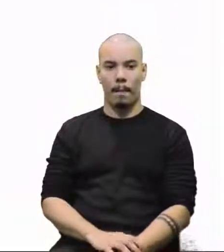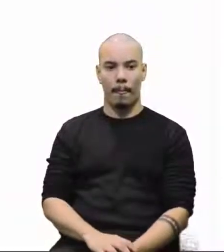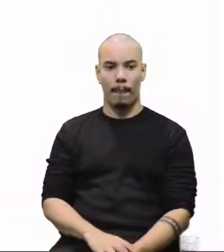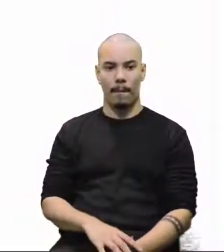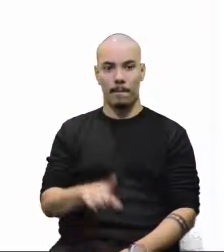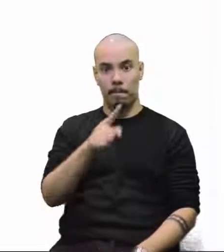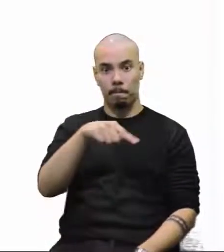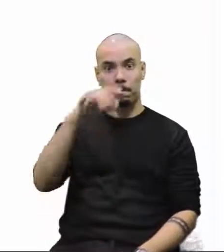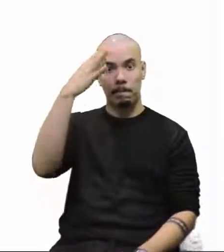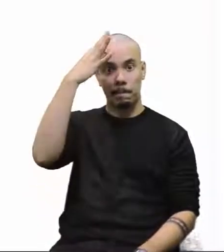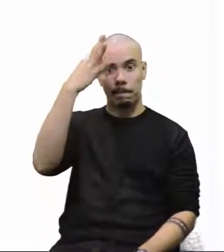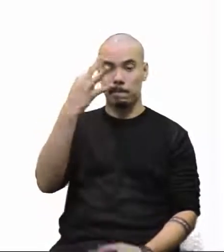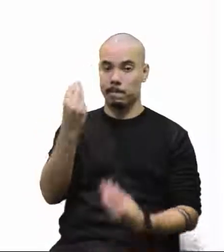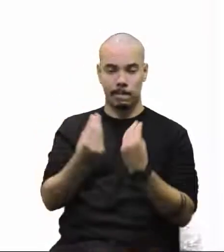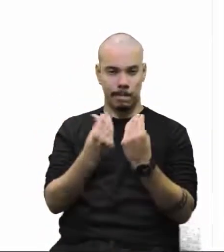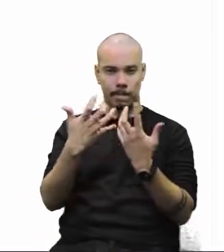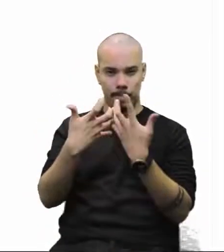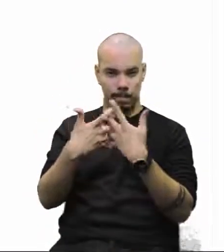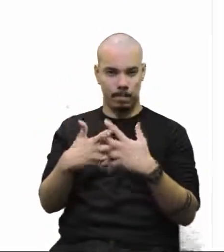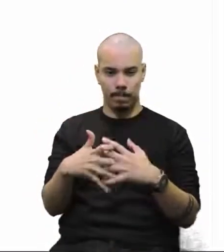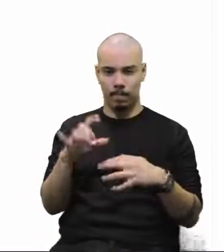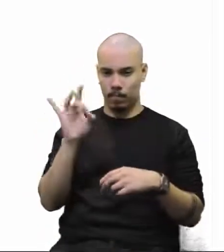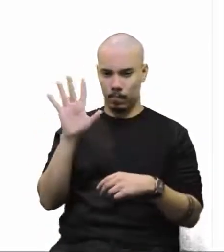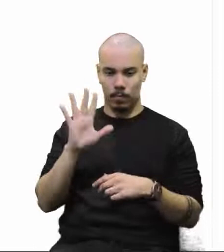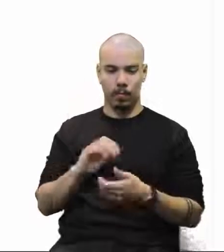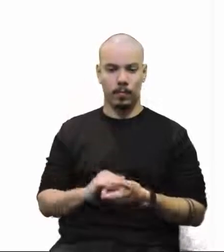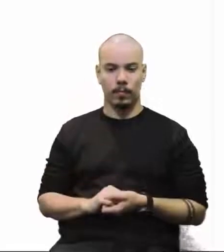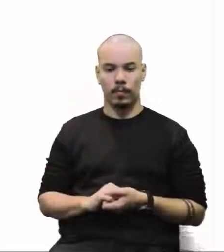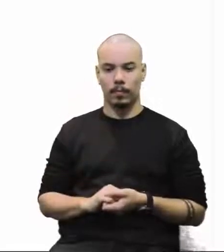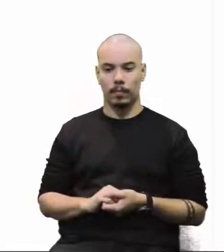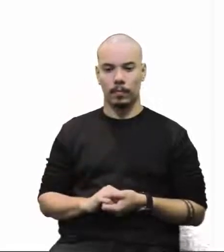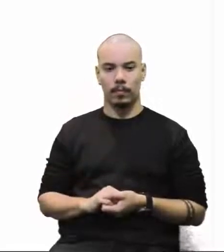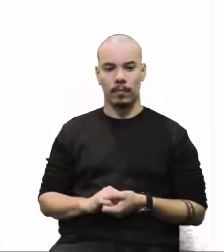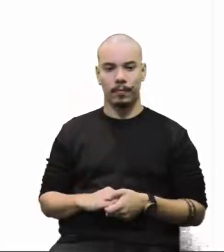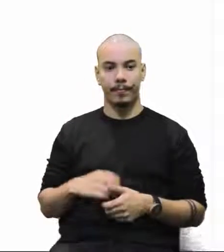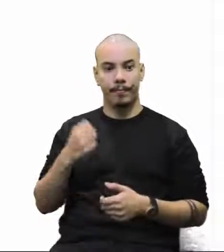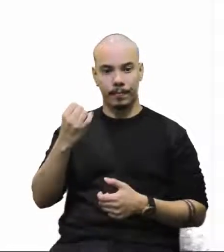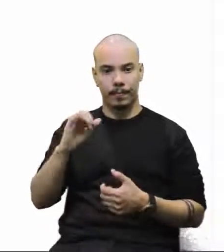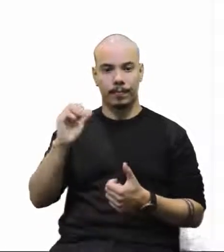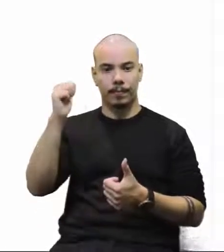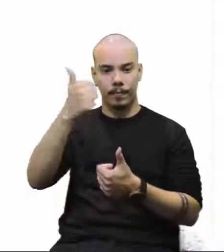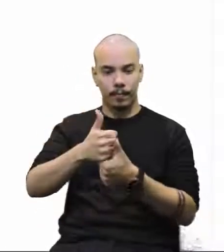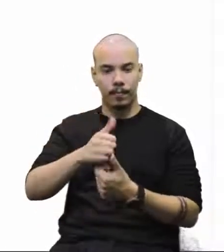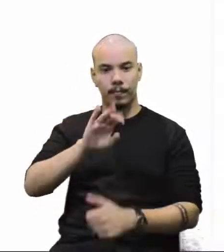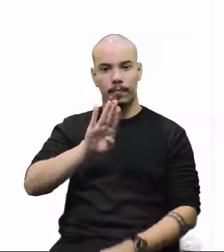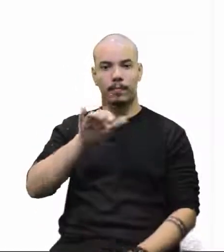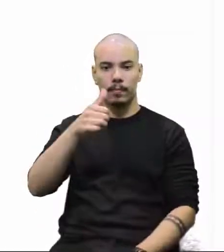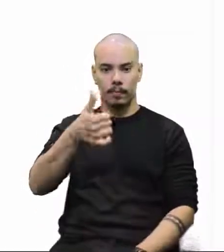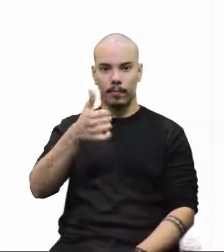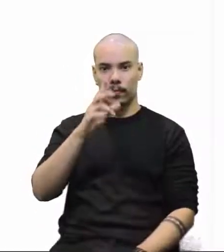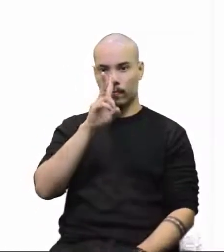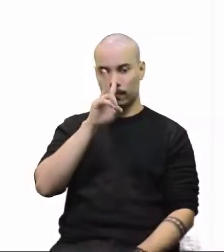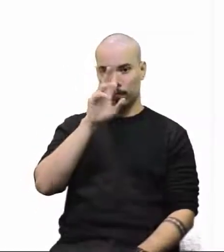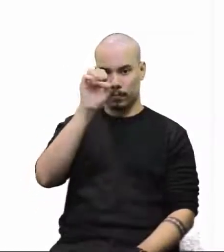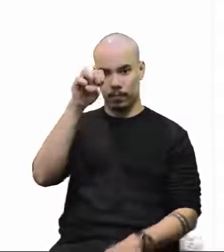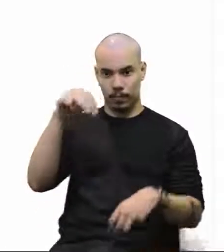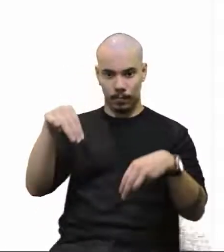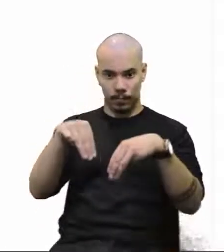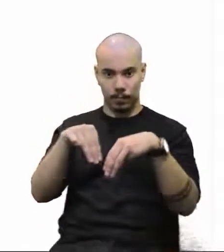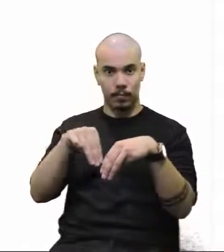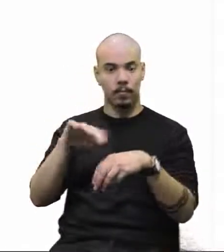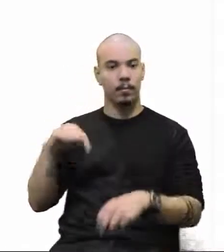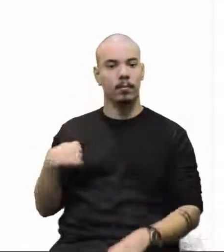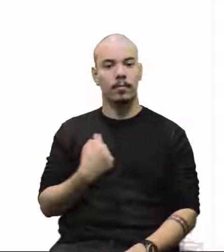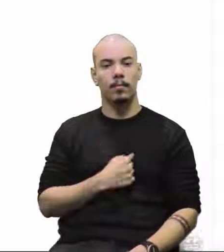é essa ligação aí. Bom, substituindo B1 em força magnética,